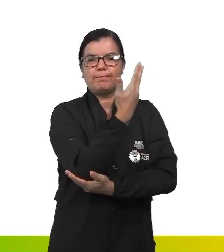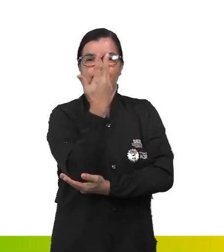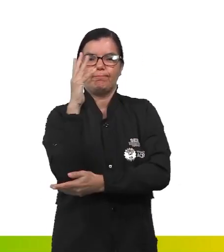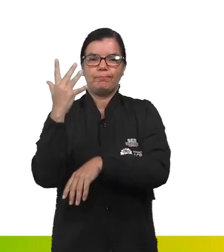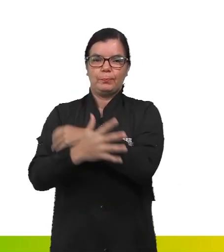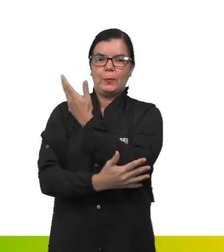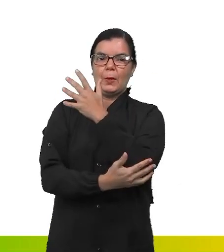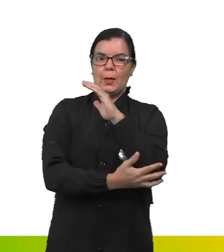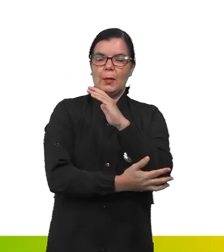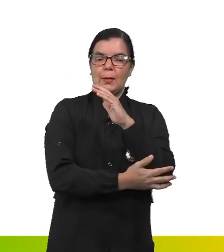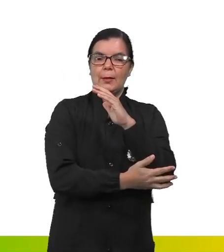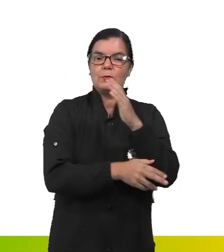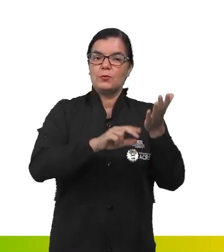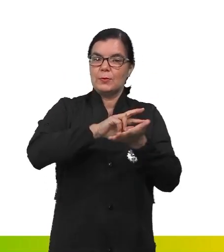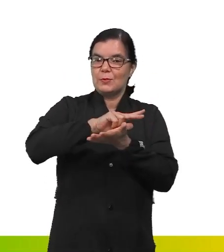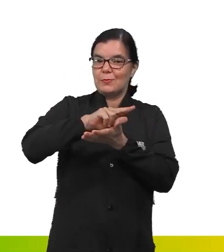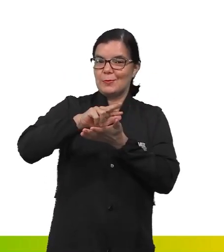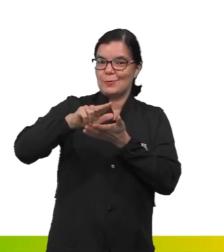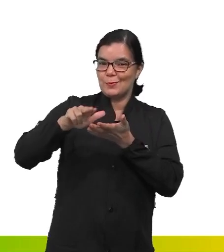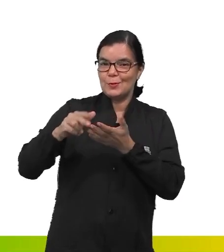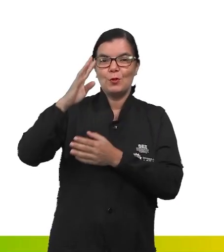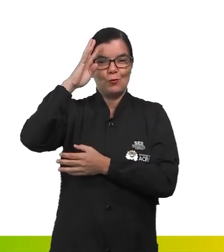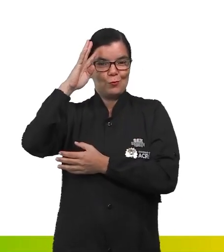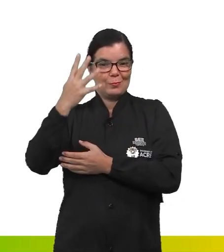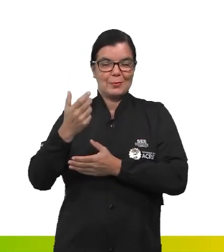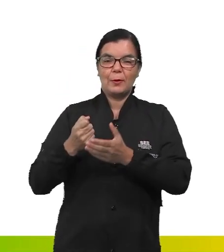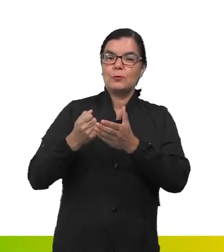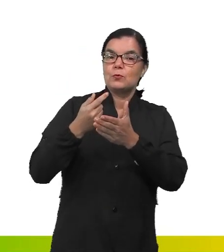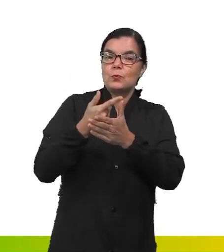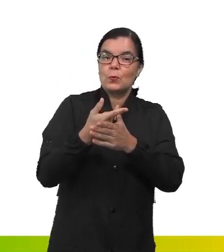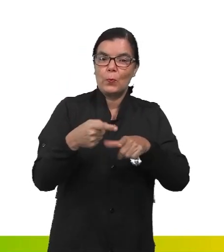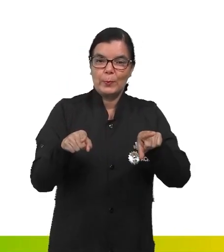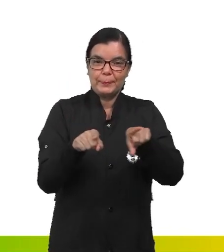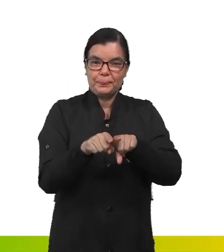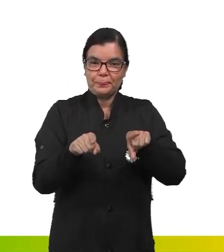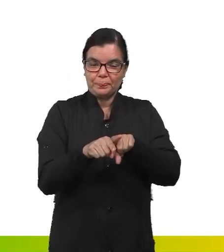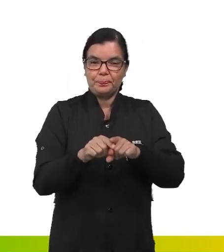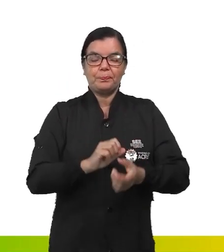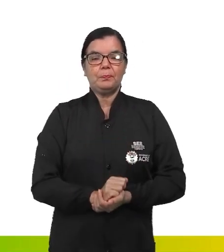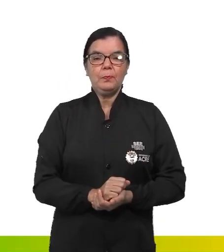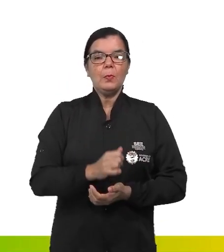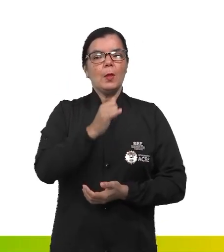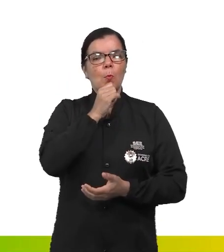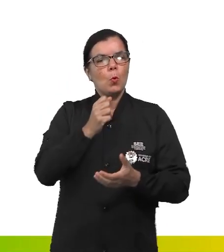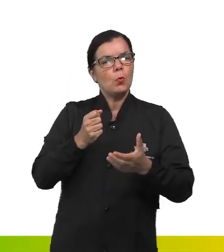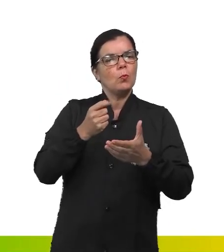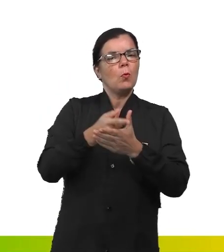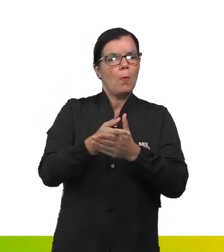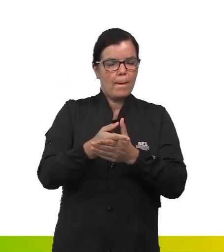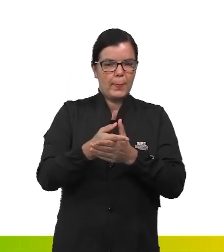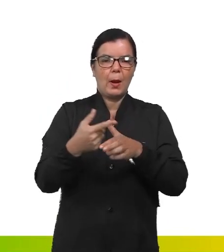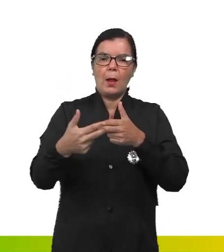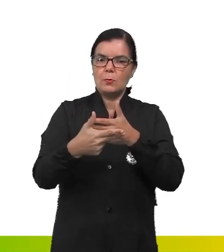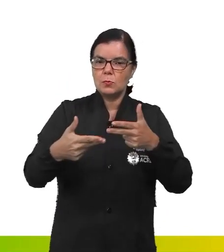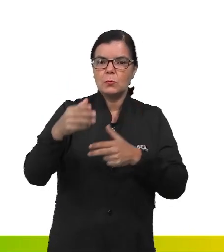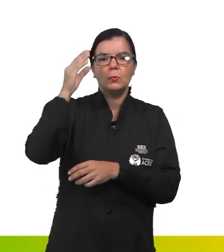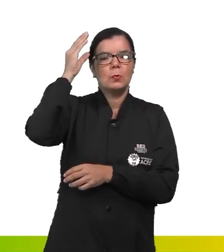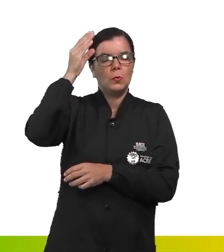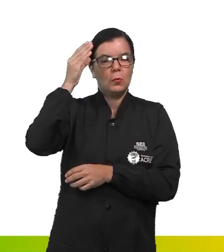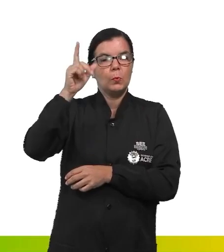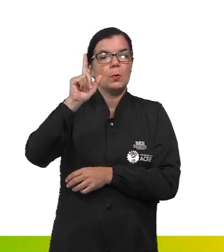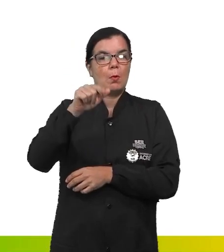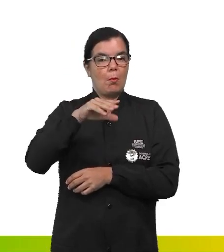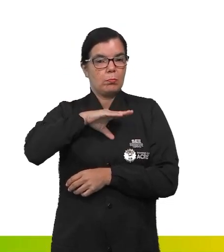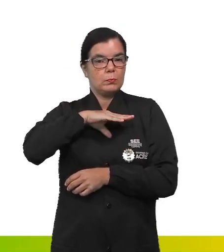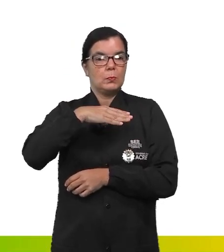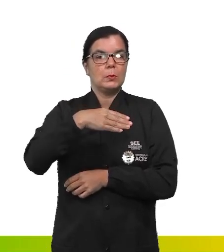impacto ambiental nas nossas decisões de compra, certo? O consumo consciente é uma